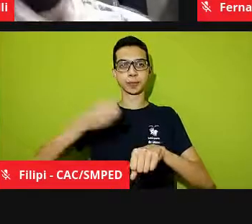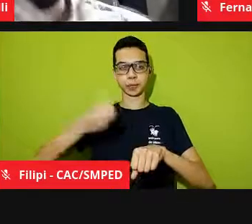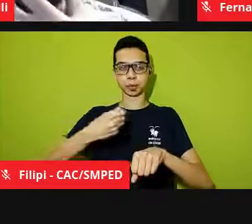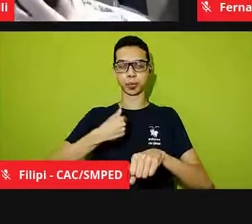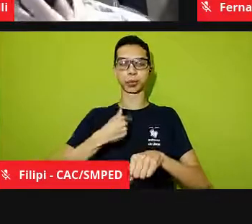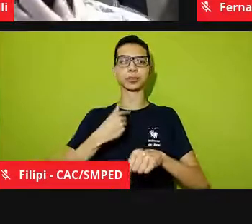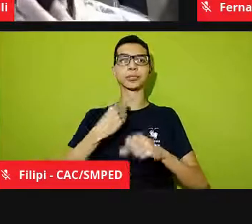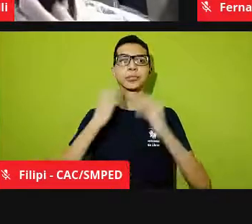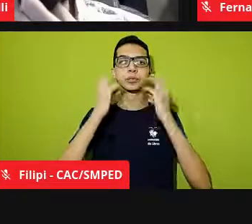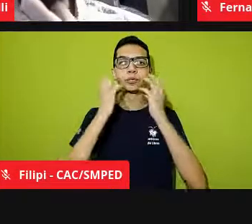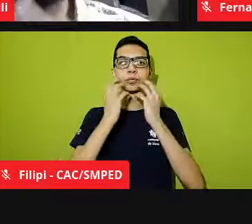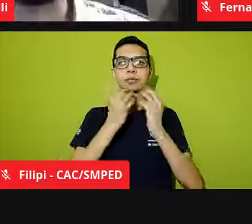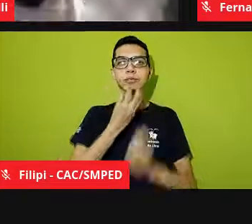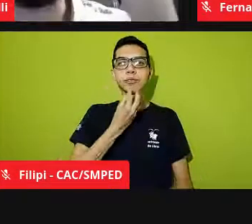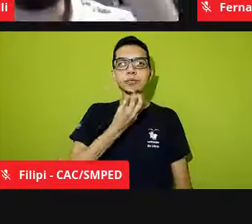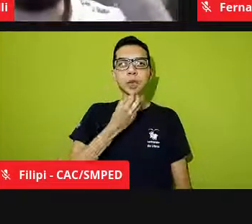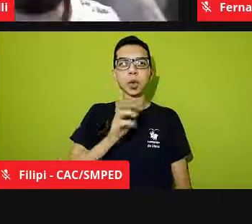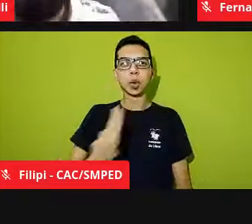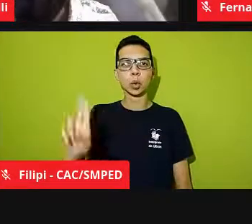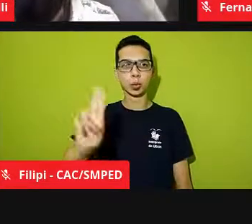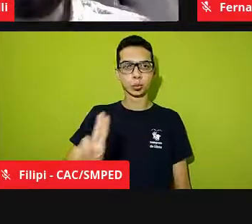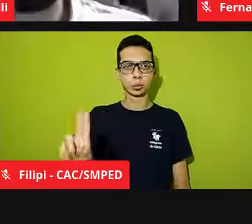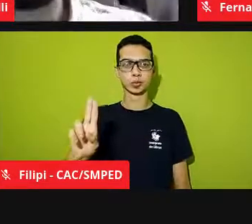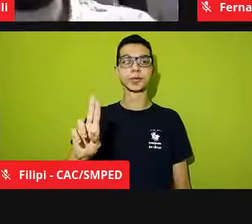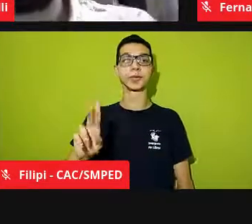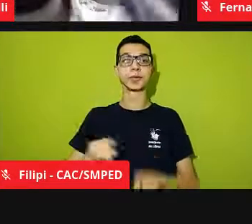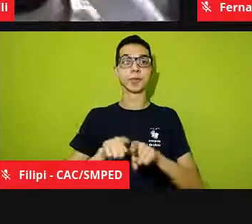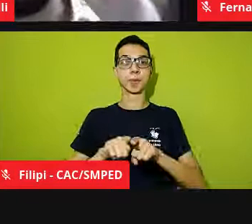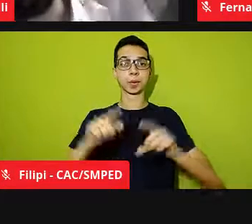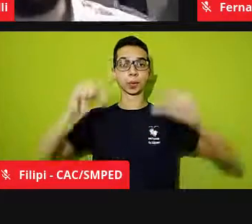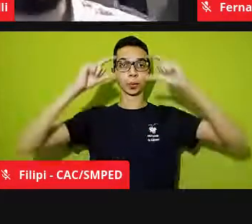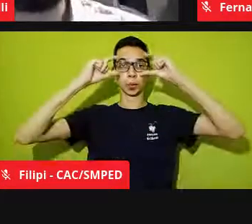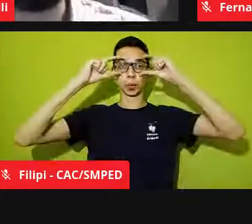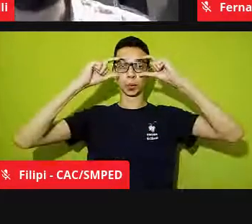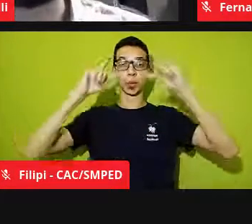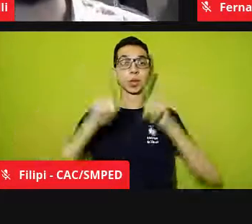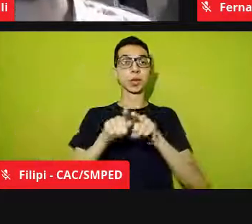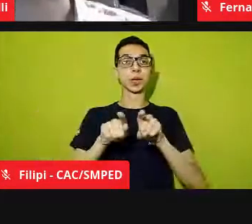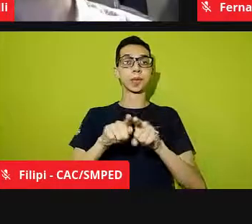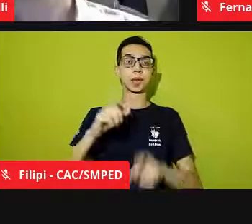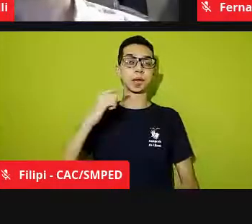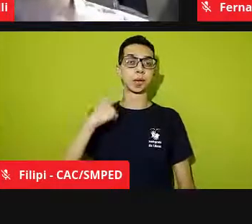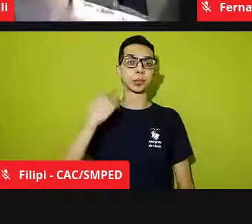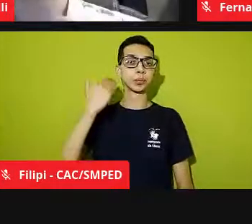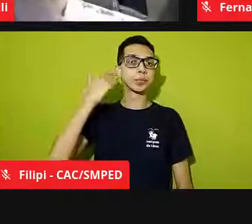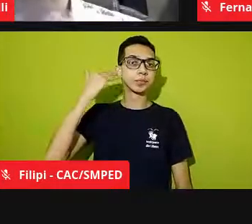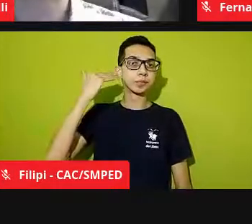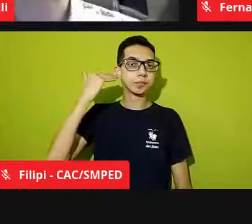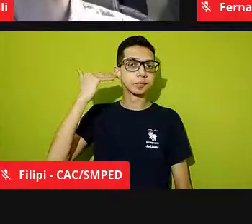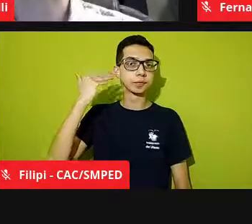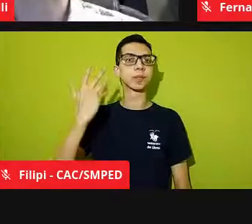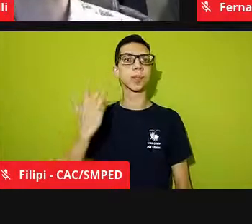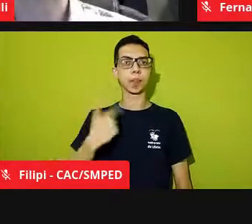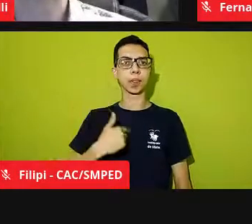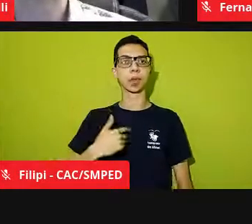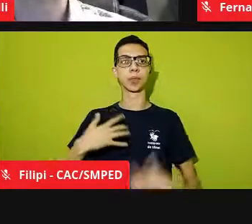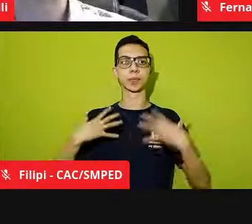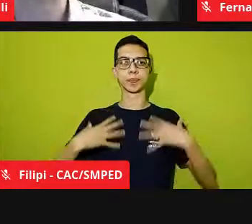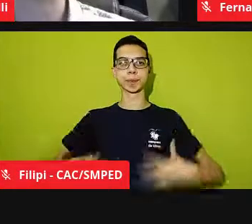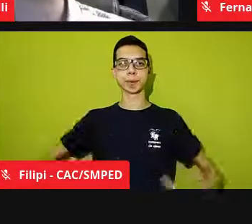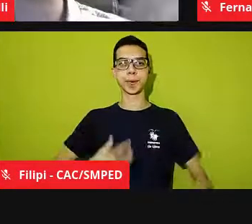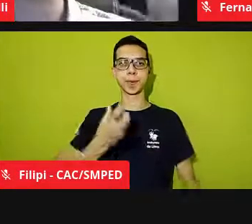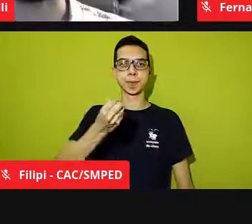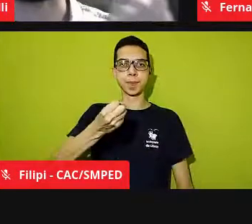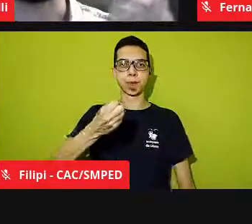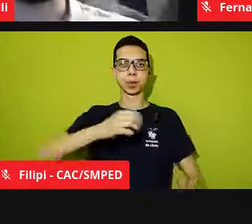barba, minha barba é castanha, uso óculos, uso cabelo curto, tô de camisa branca e